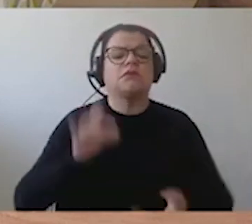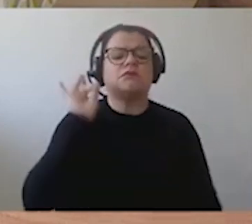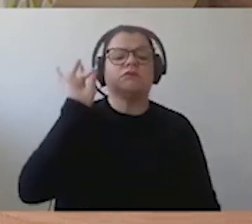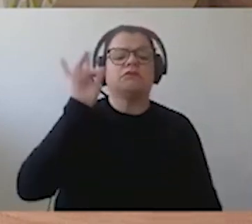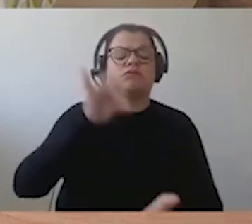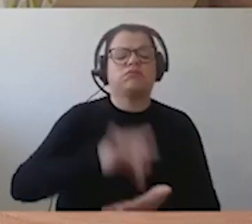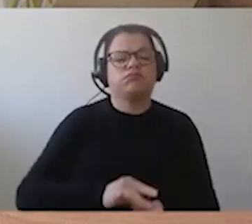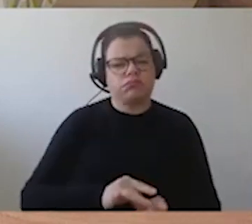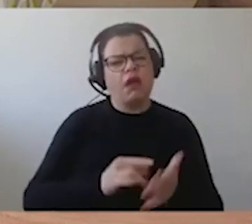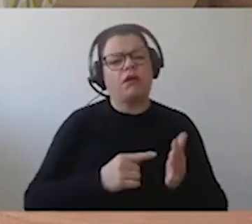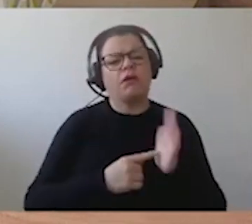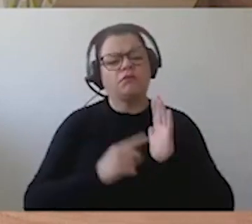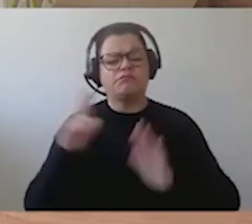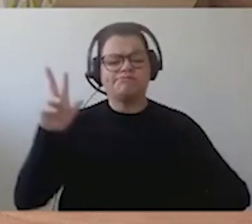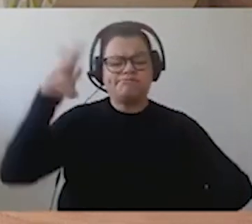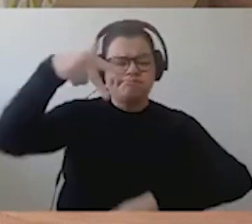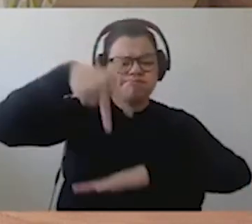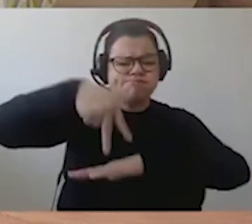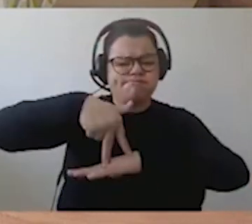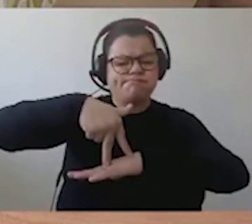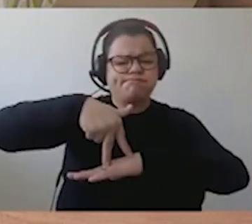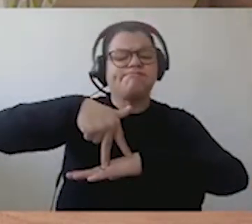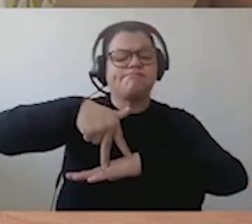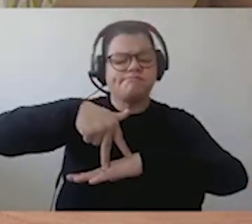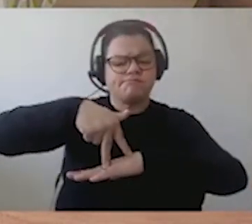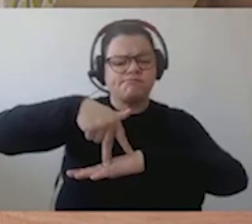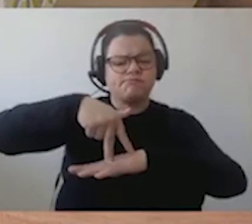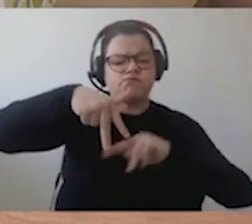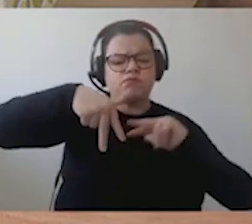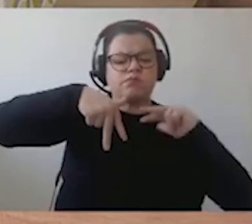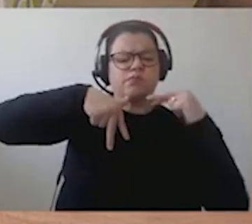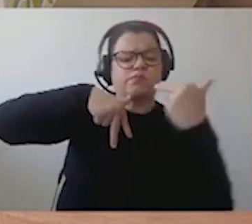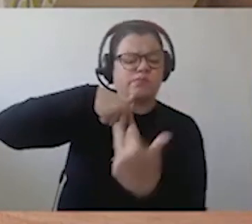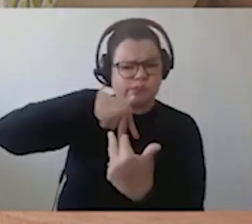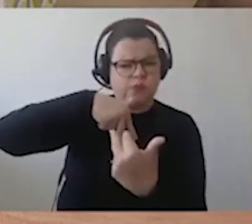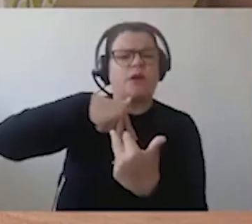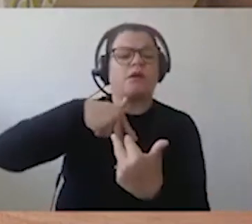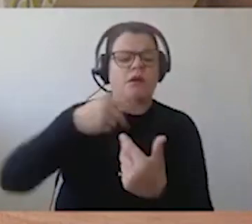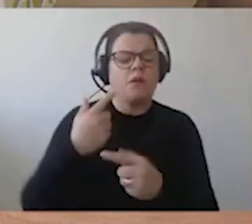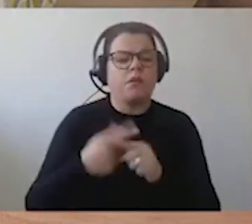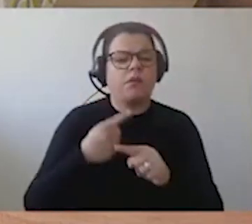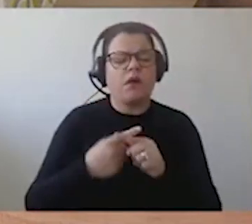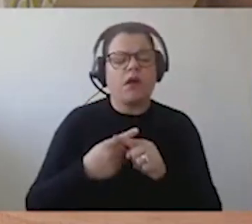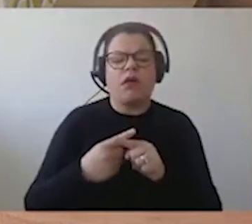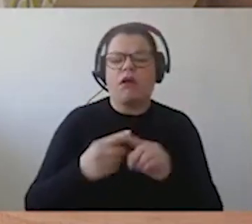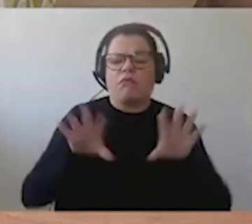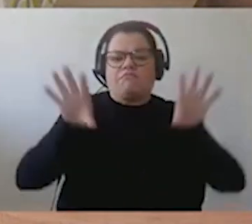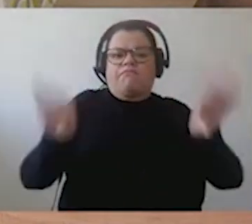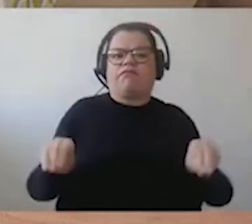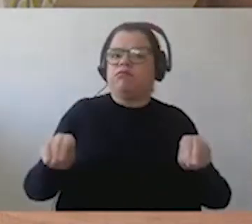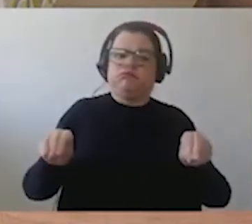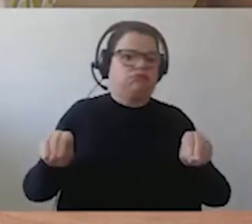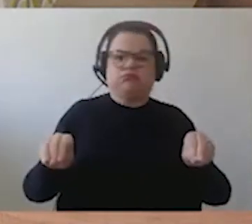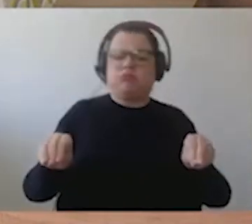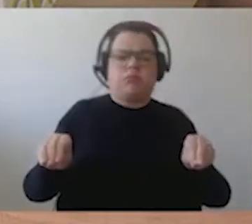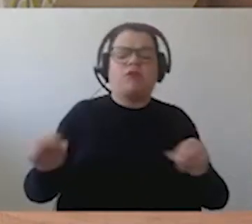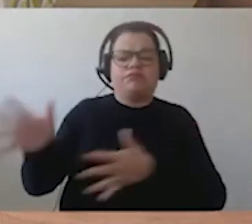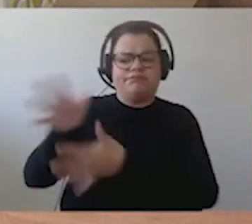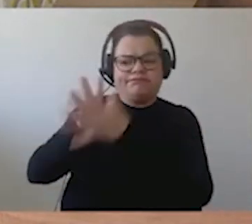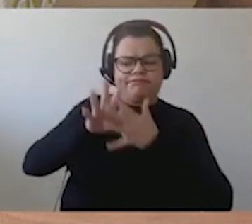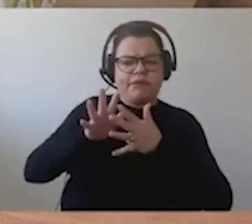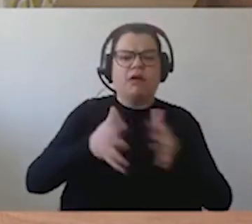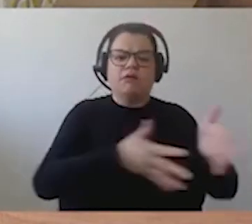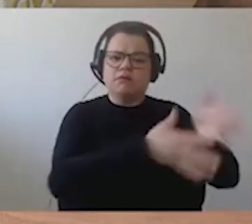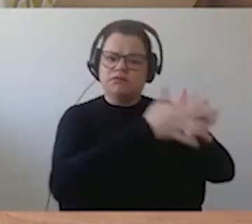protagonista nesse debate sem suprimir a voz de nenhum dos lados nessas conversas nessas reuniões